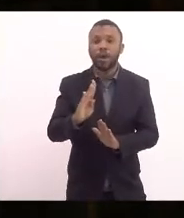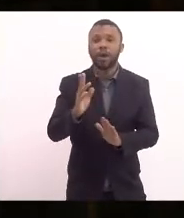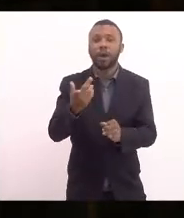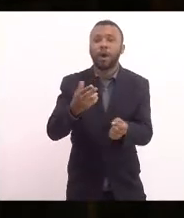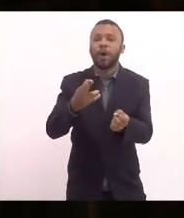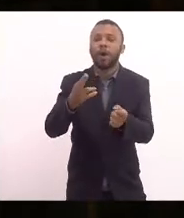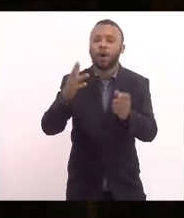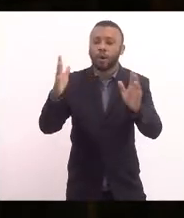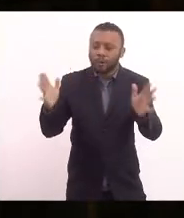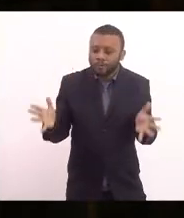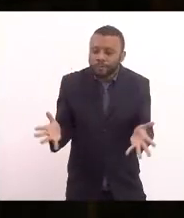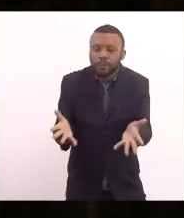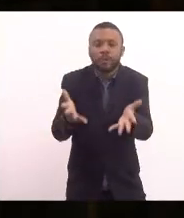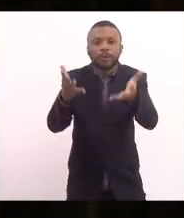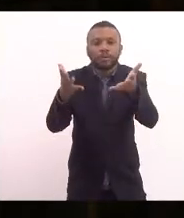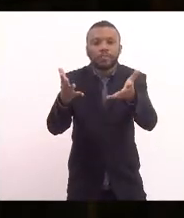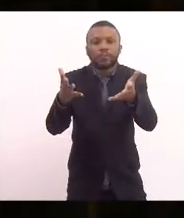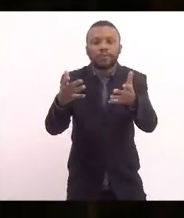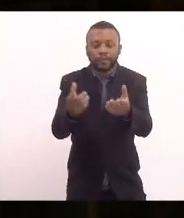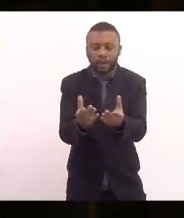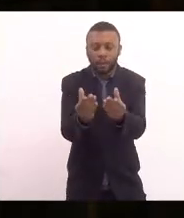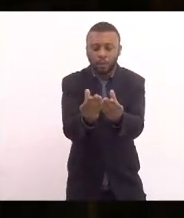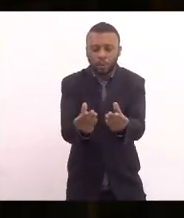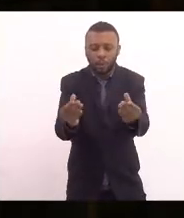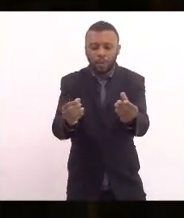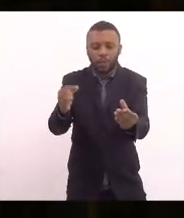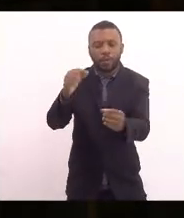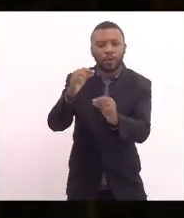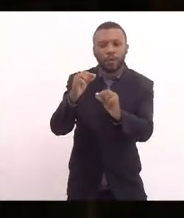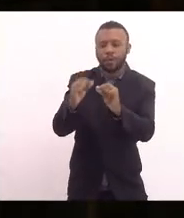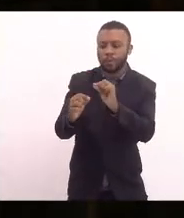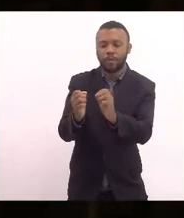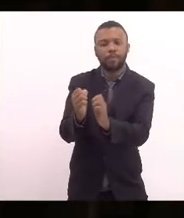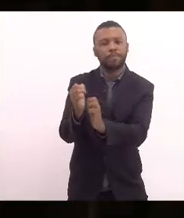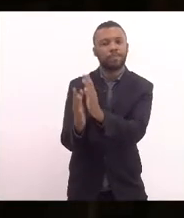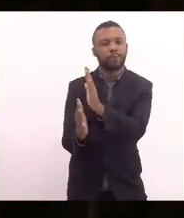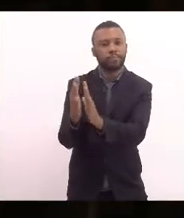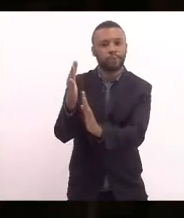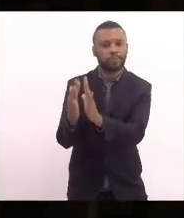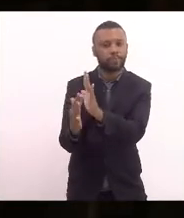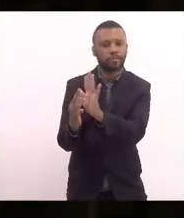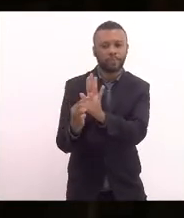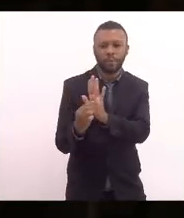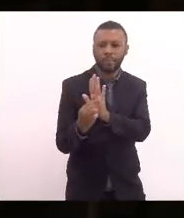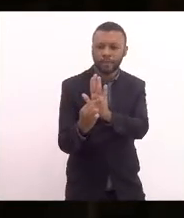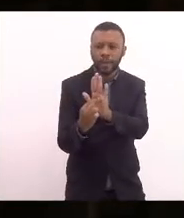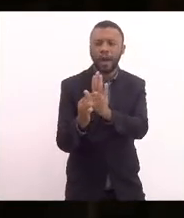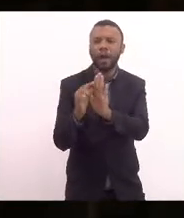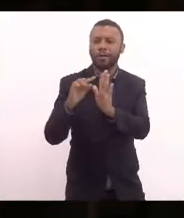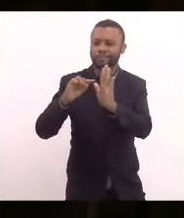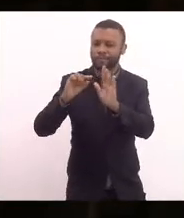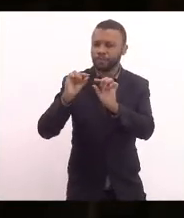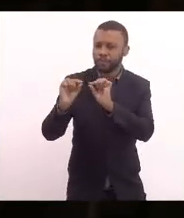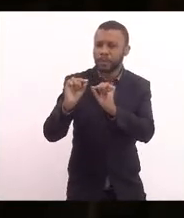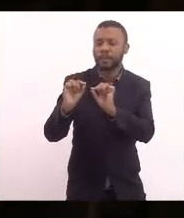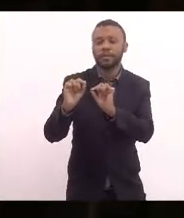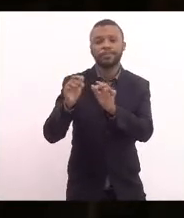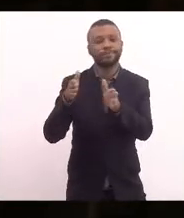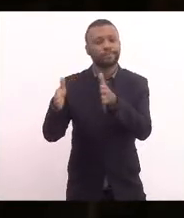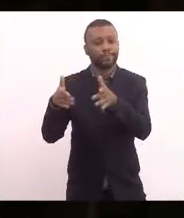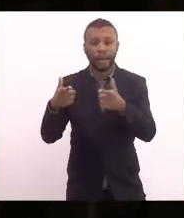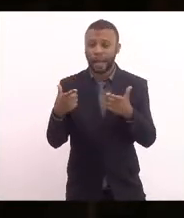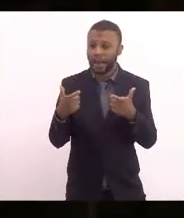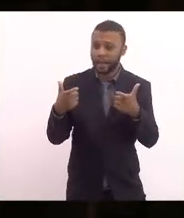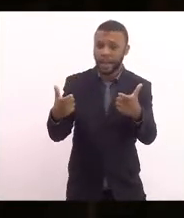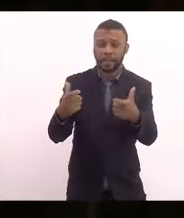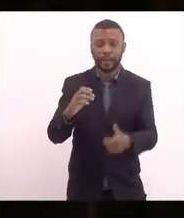para revitalizar a memória de Florence Nightingale, que durante a Guerra da Crimeia passava as